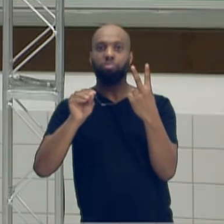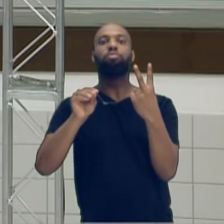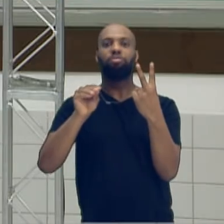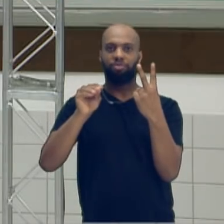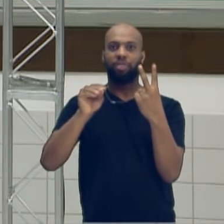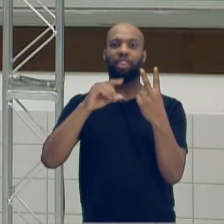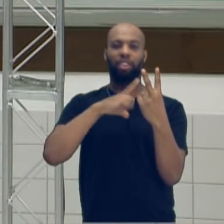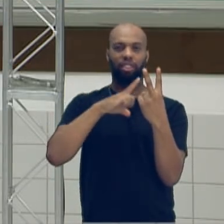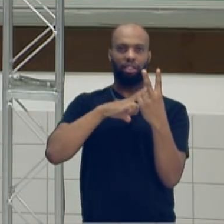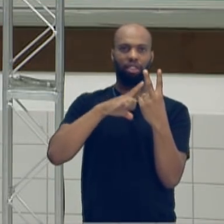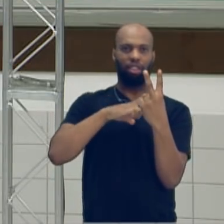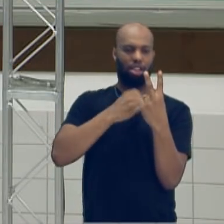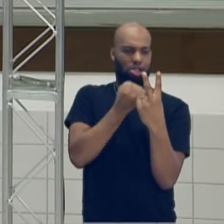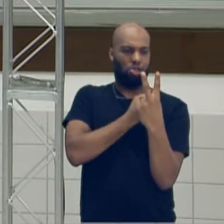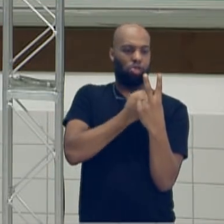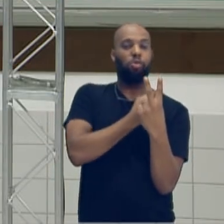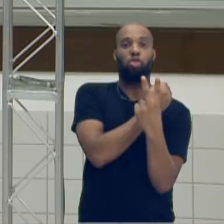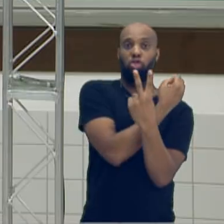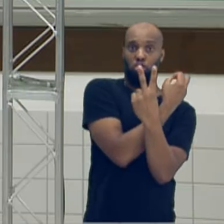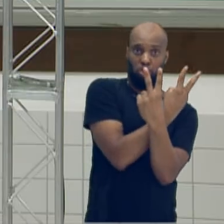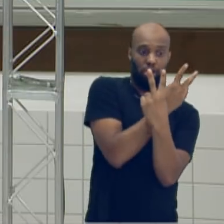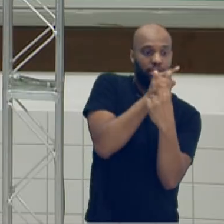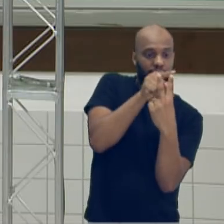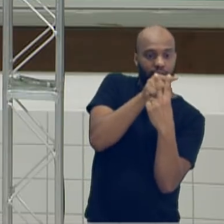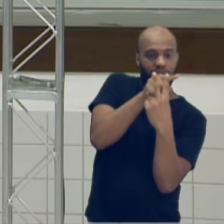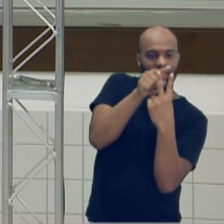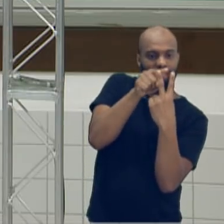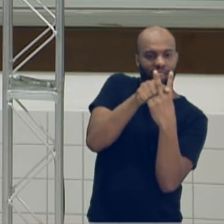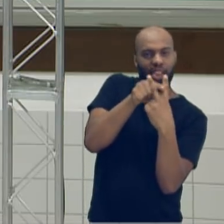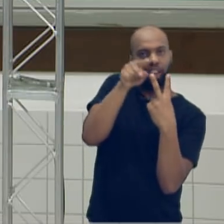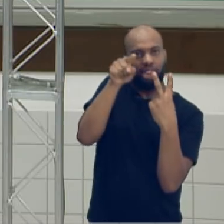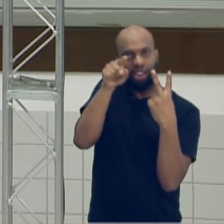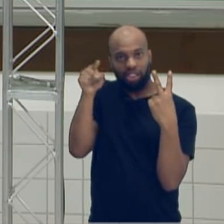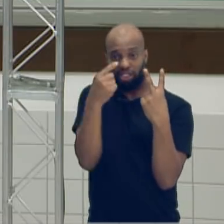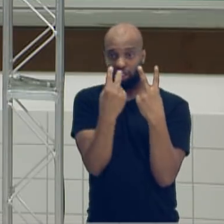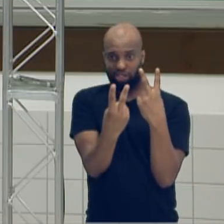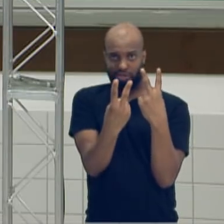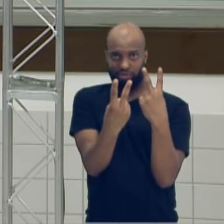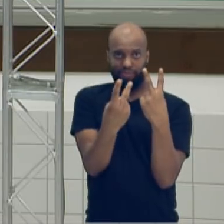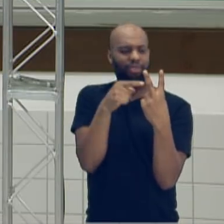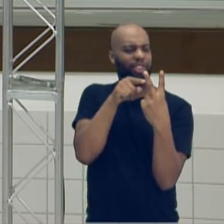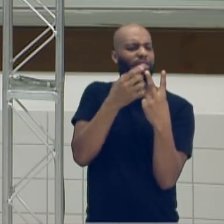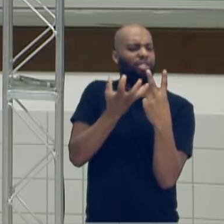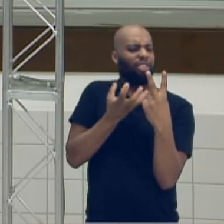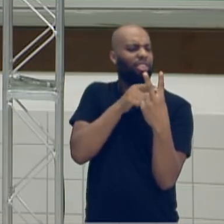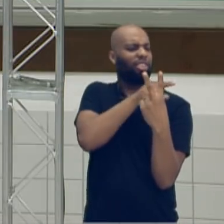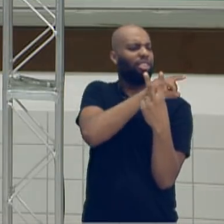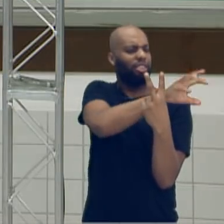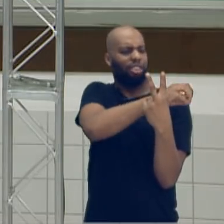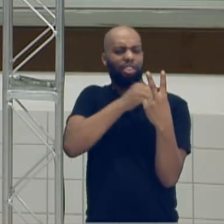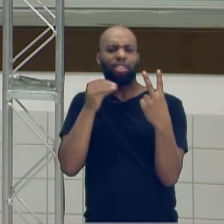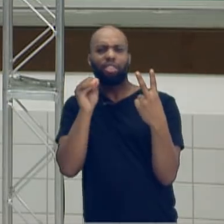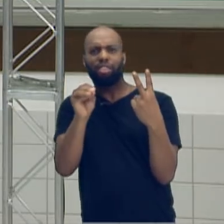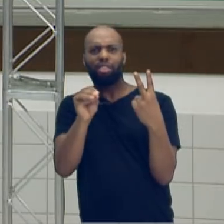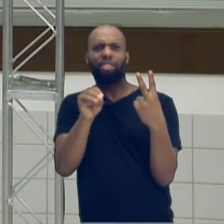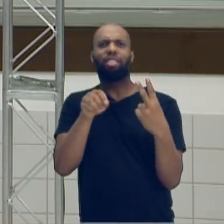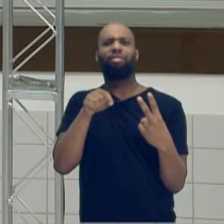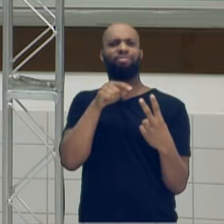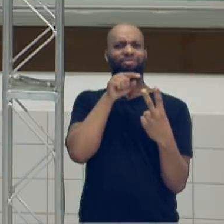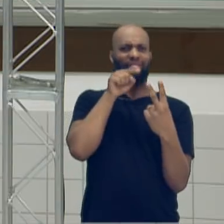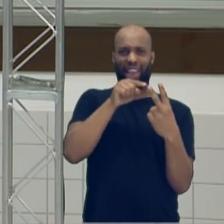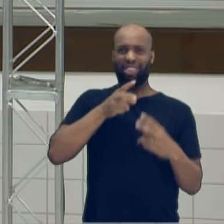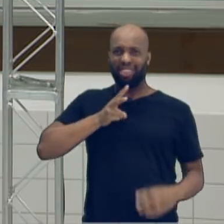aqui. Eu tenho a expressão 2 raiz quadrada de 2. Vocês podem lembrar que essa expressão ela é bastante